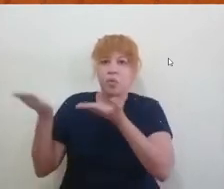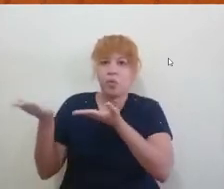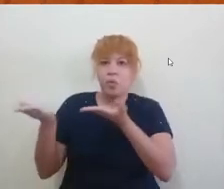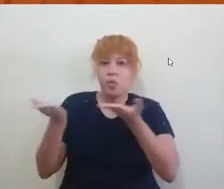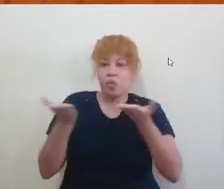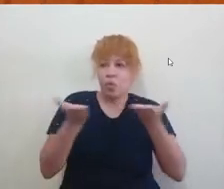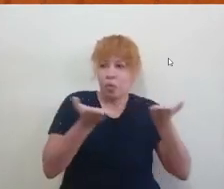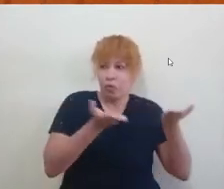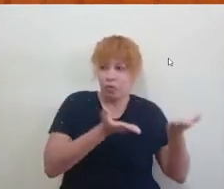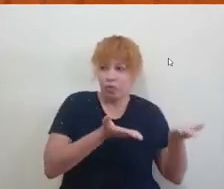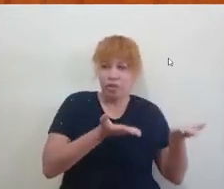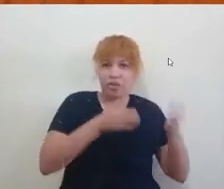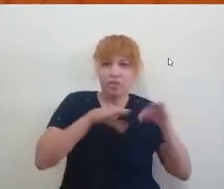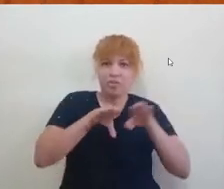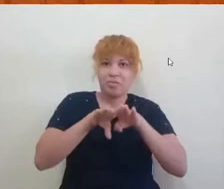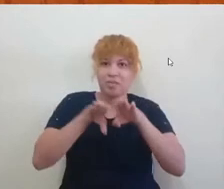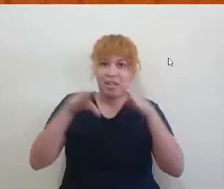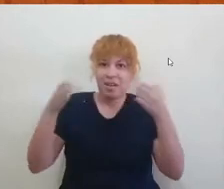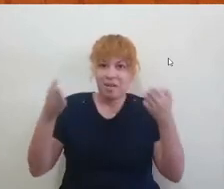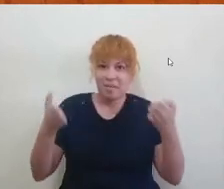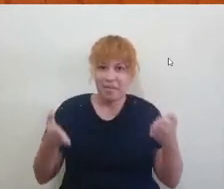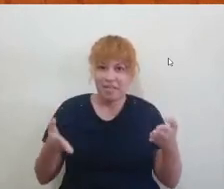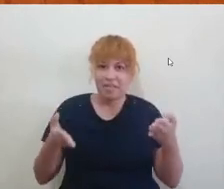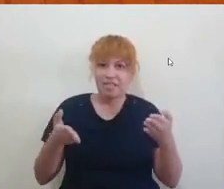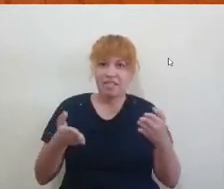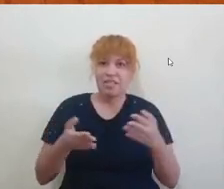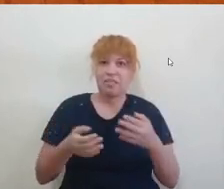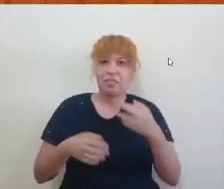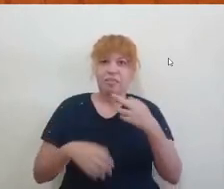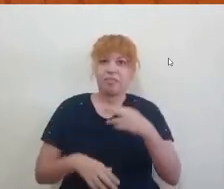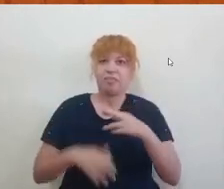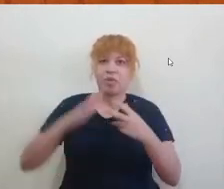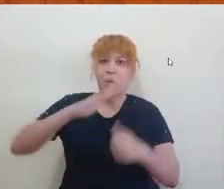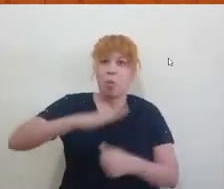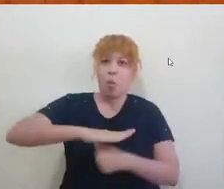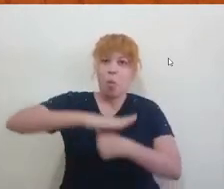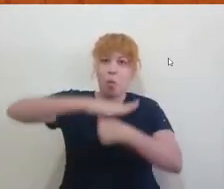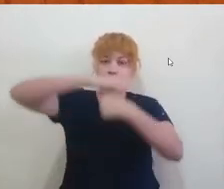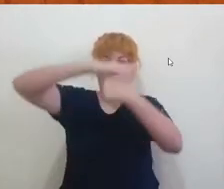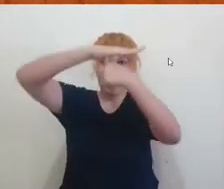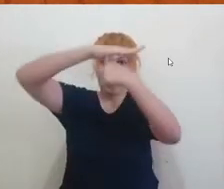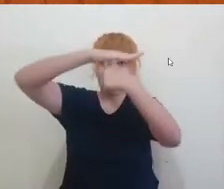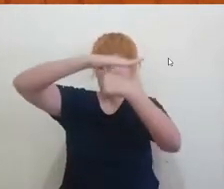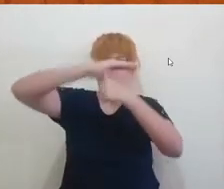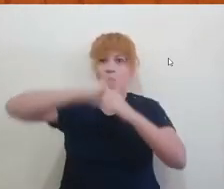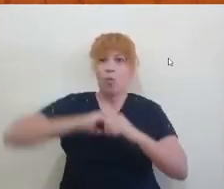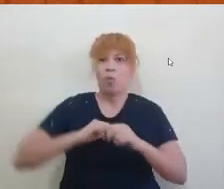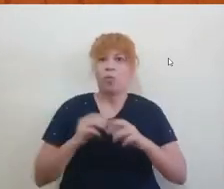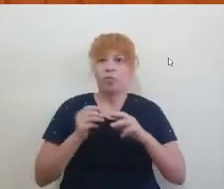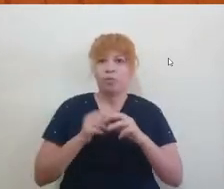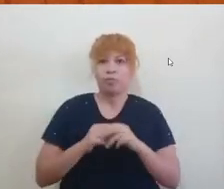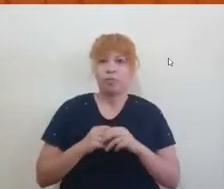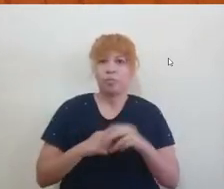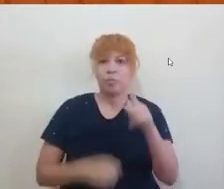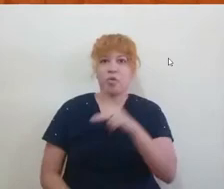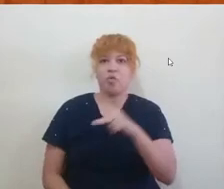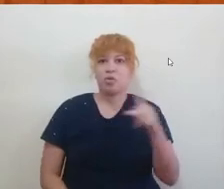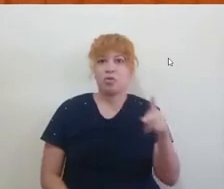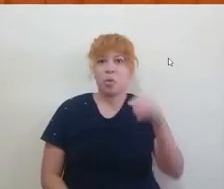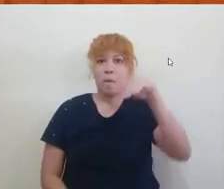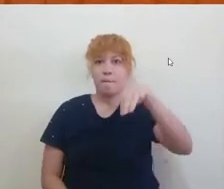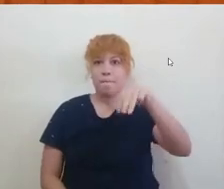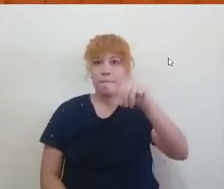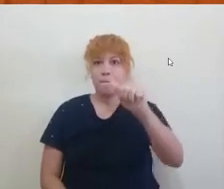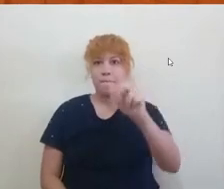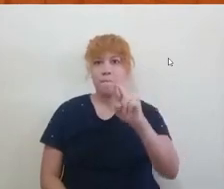Em seguida, as demais autoridades. A Pró-Reitora de Ensino de Graduação, professora Maria do Socorro de